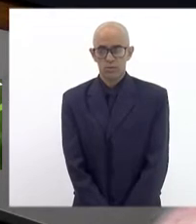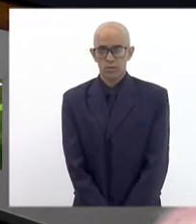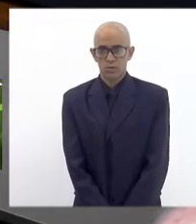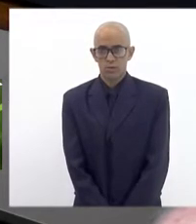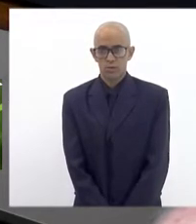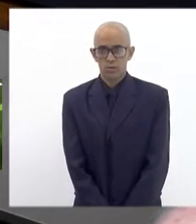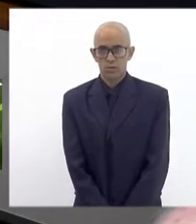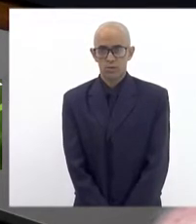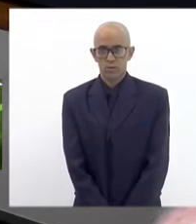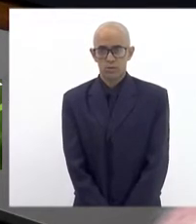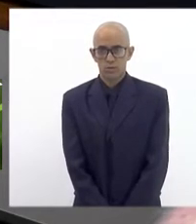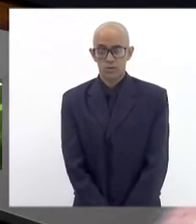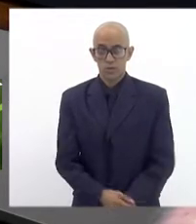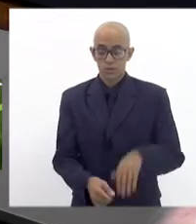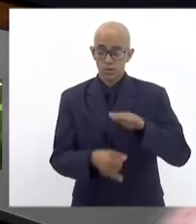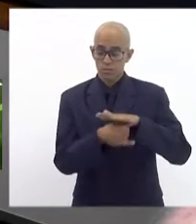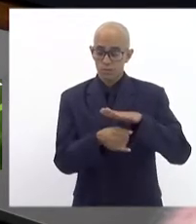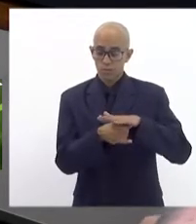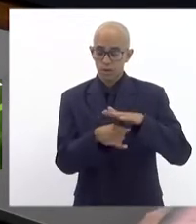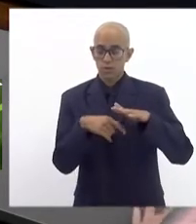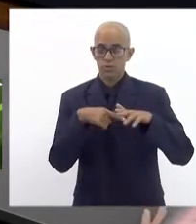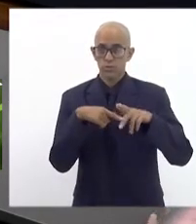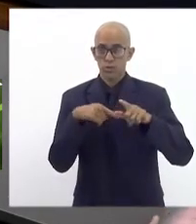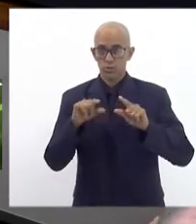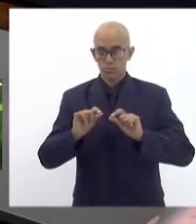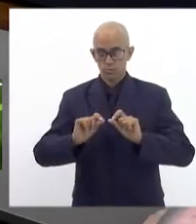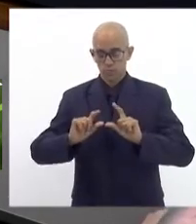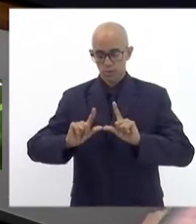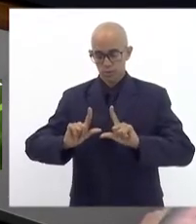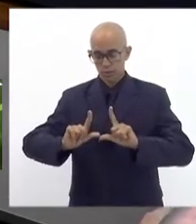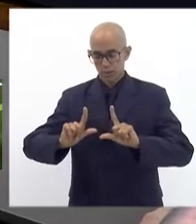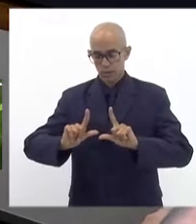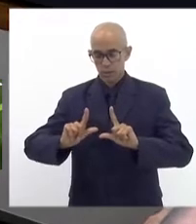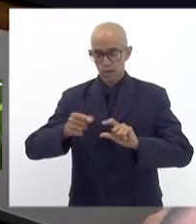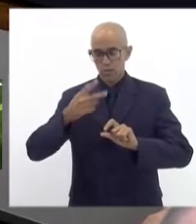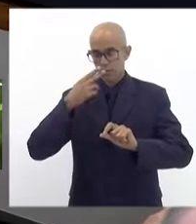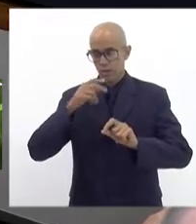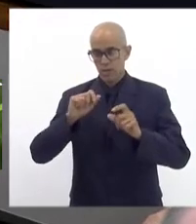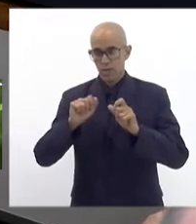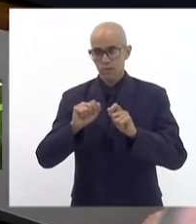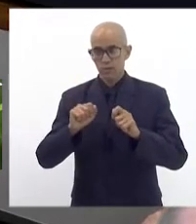Na linha de baixo, uma telinha pequenininha. Isso. Parece um cálice.